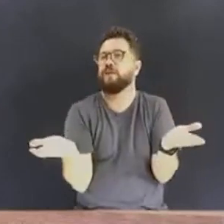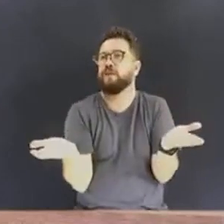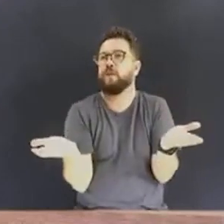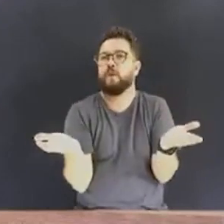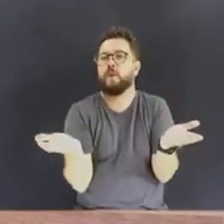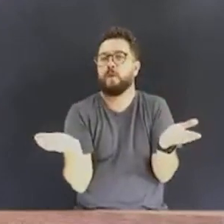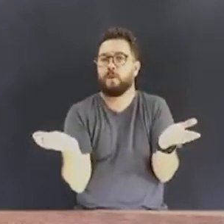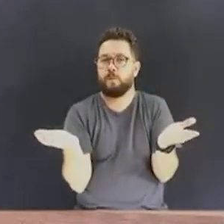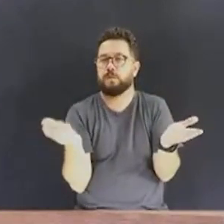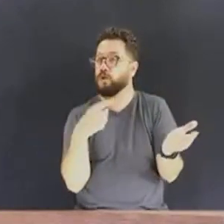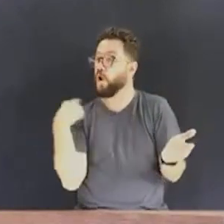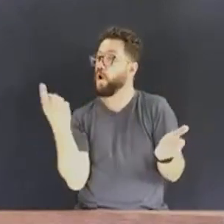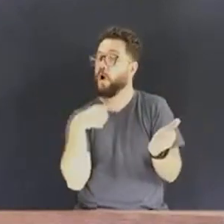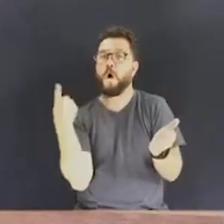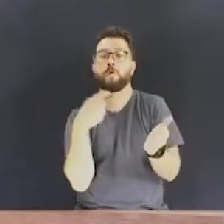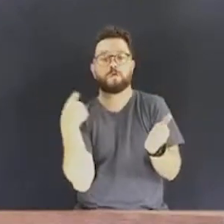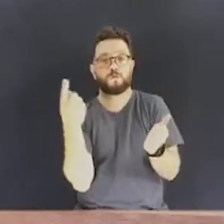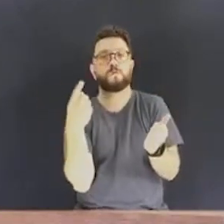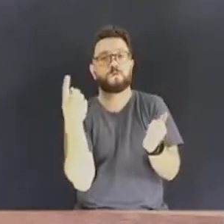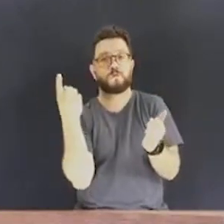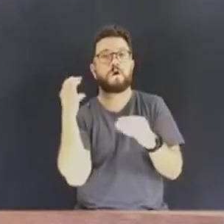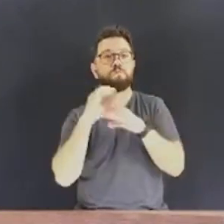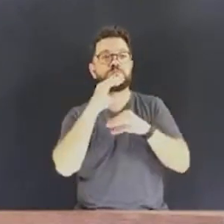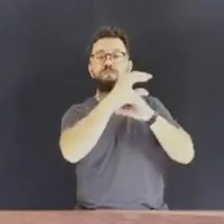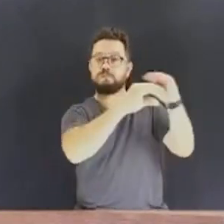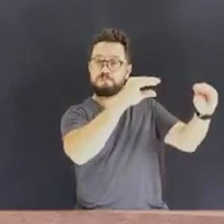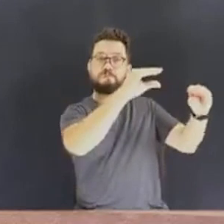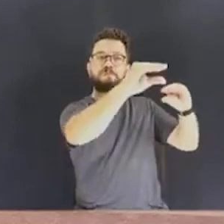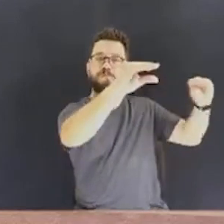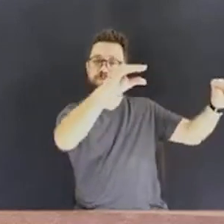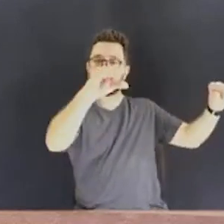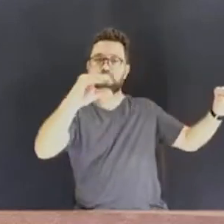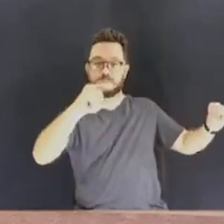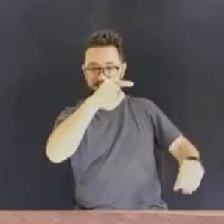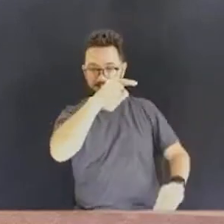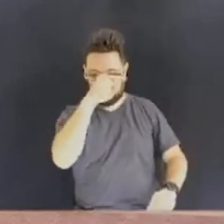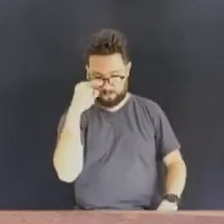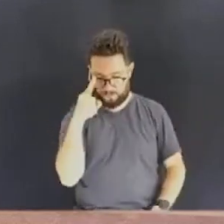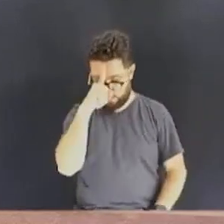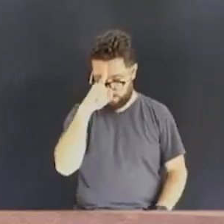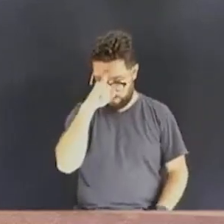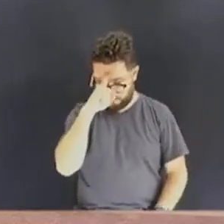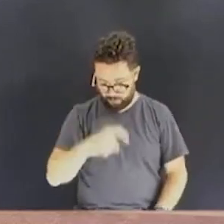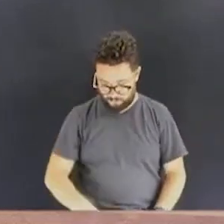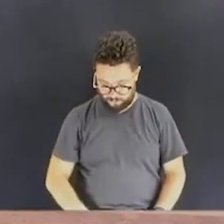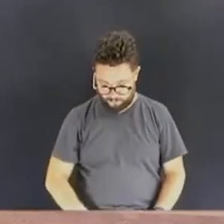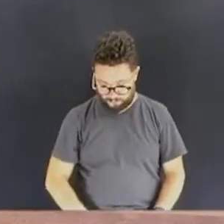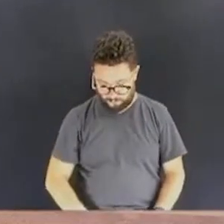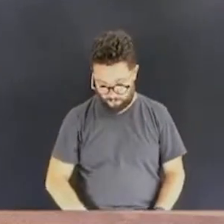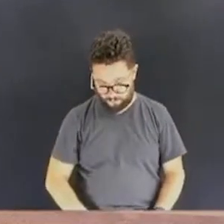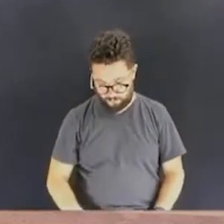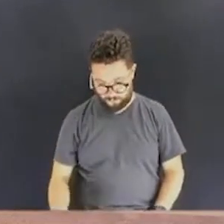para que fossem atendidas as necessidades dos hospitais. Vossa Excelência também me questionou sobre